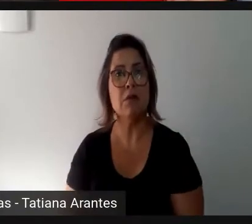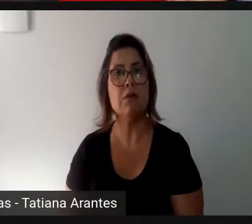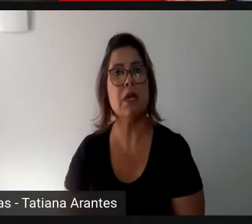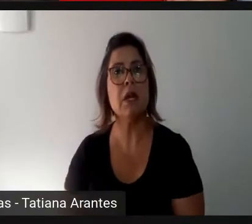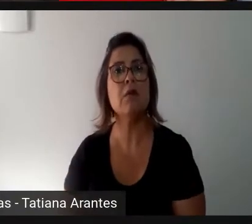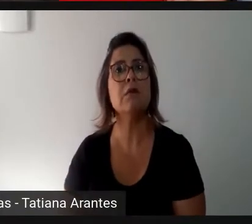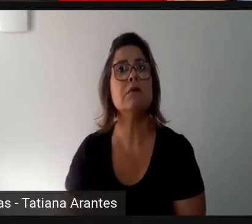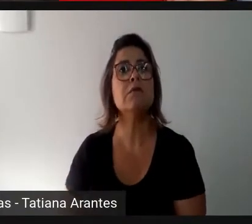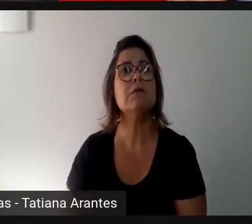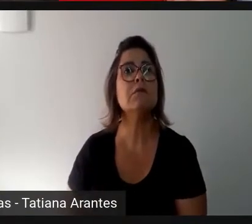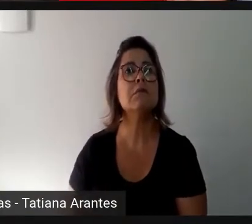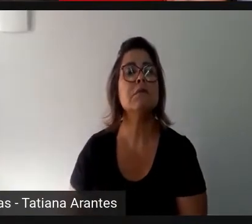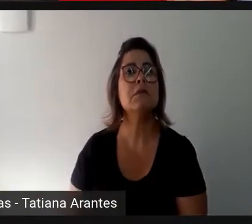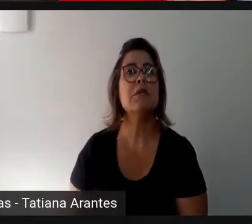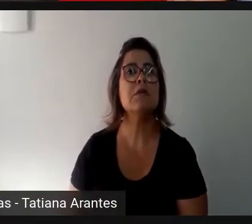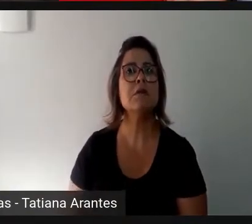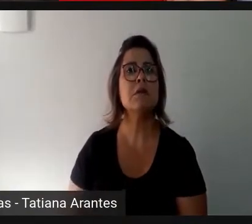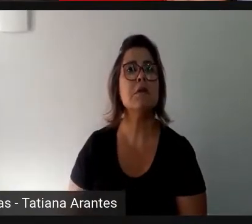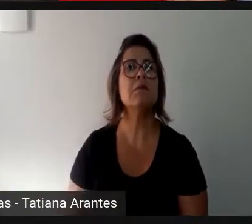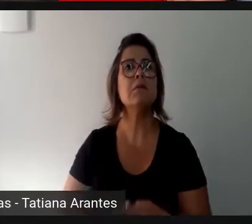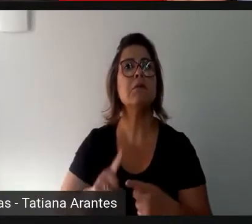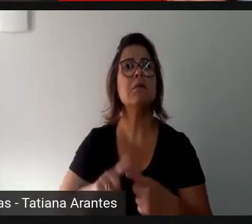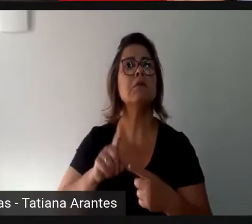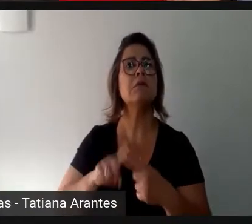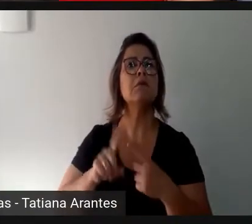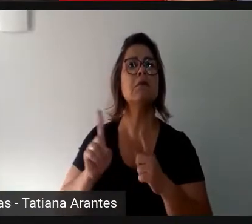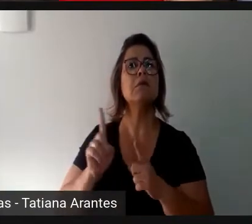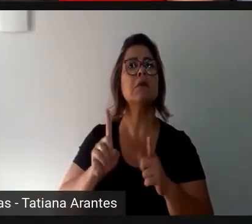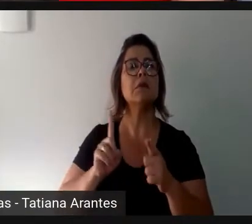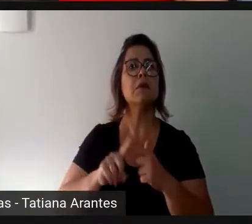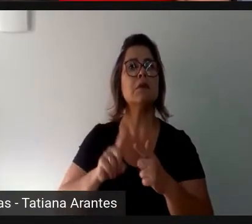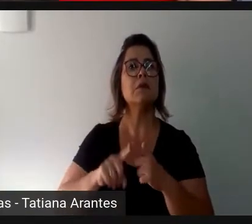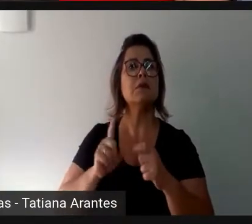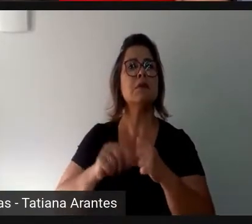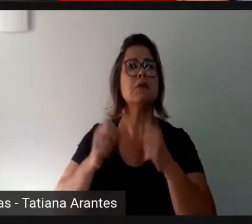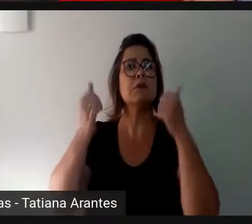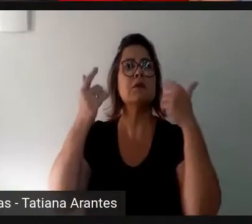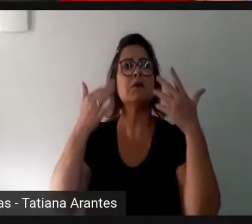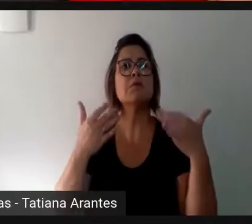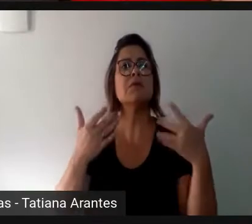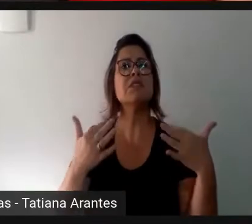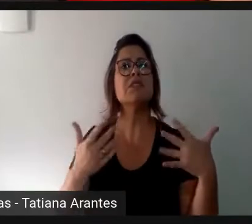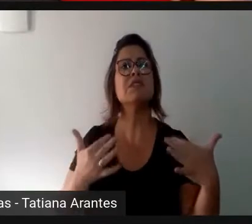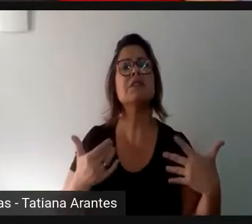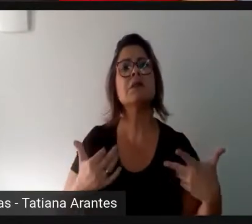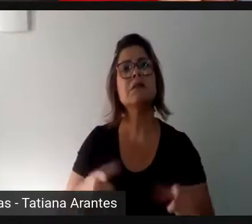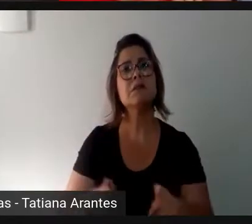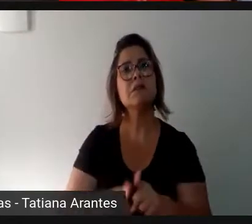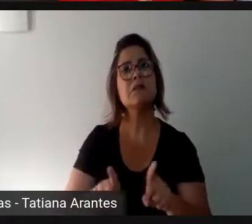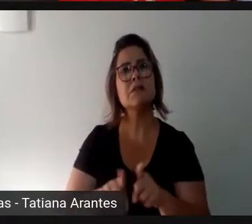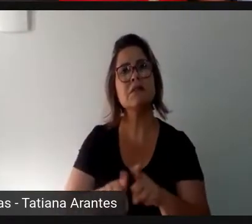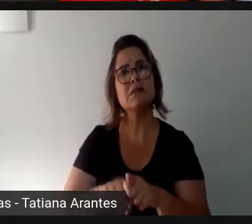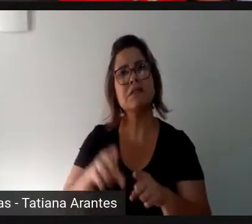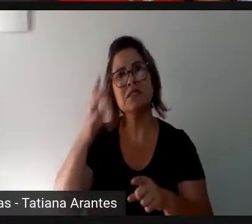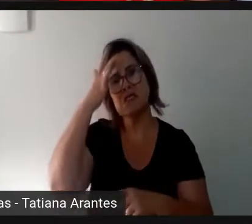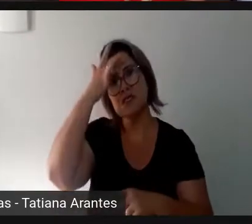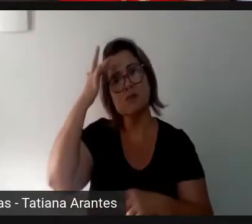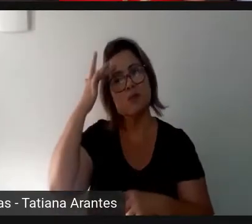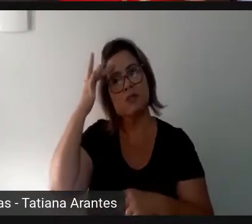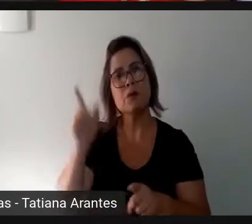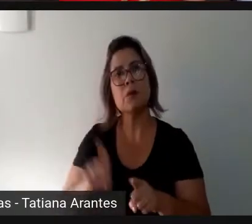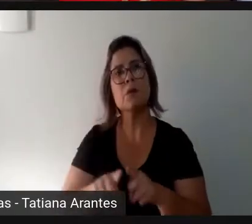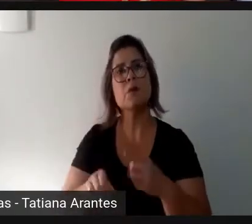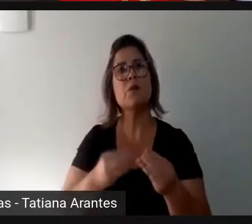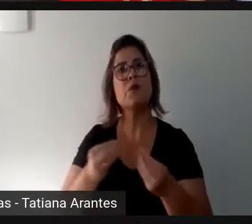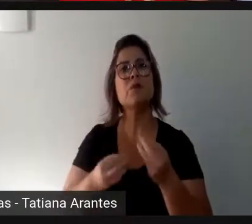cara, ele não está devendo explicação para você, não. Ele está devendo explicação para o cidadão que o paga. Então, por